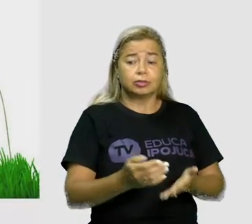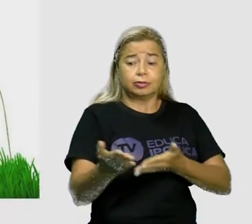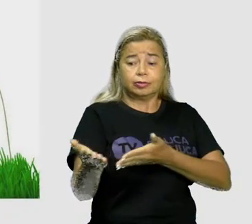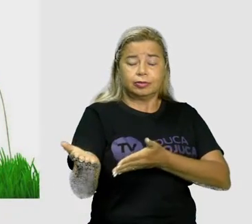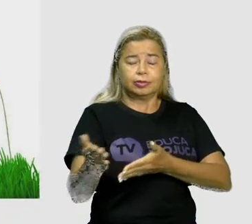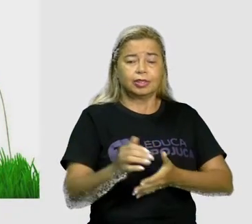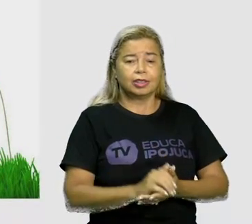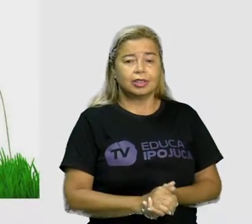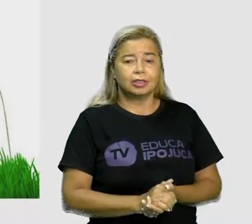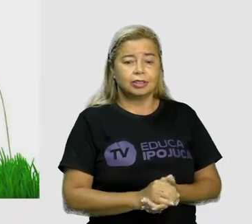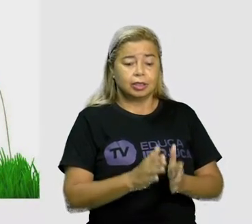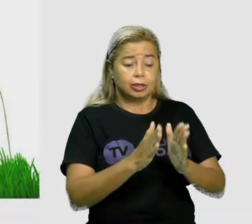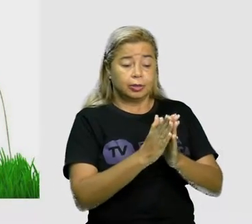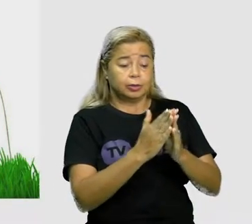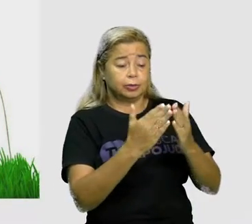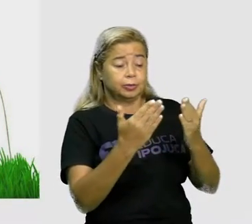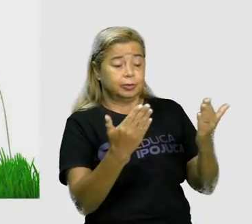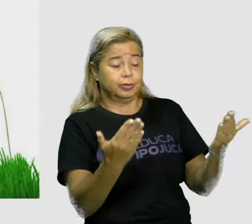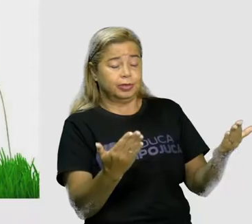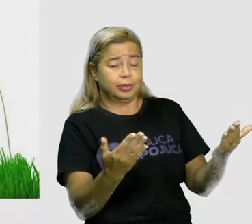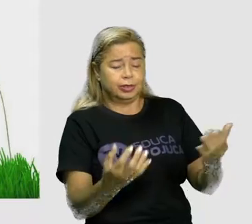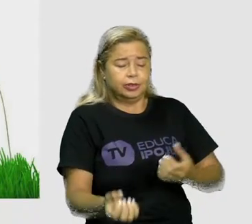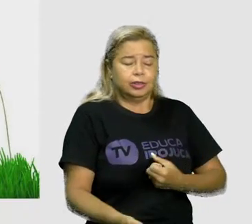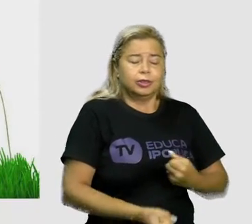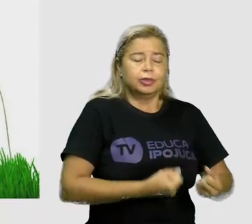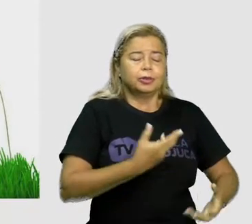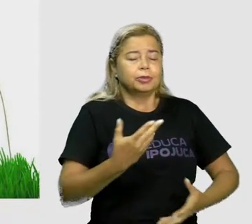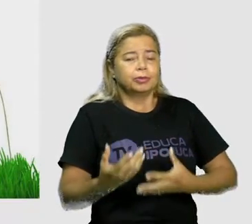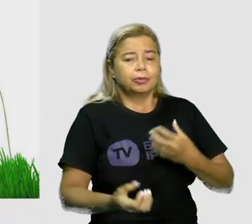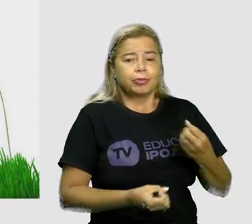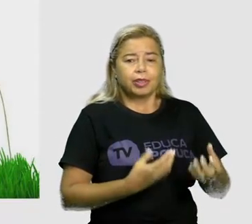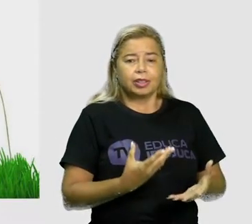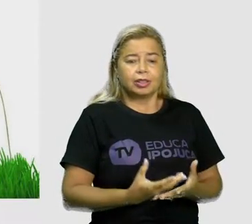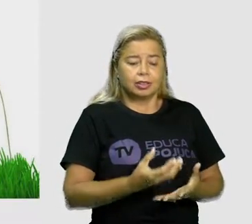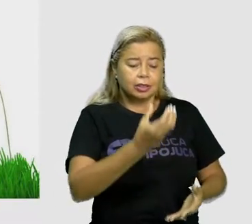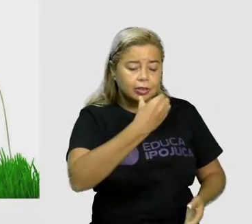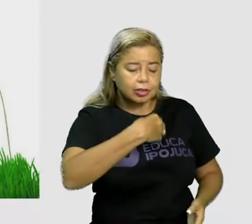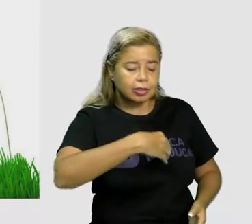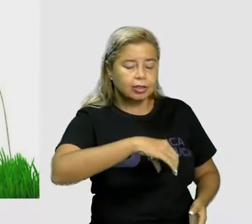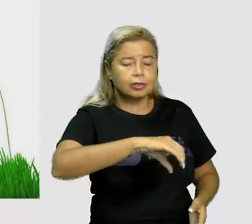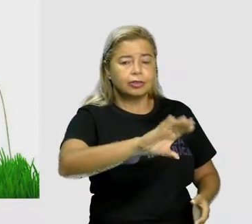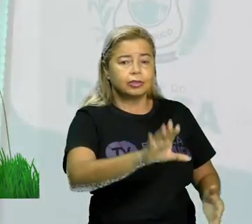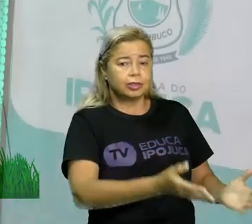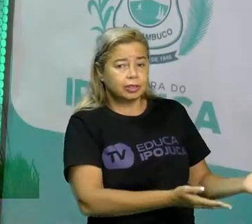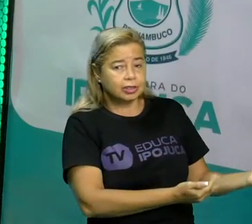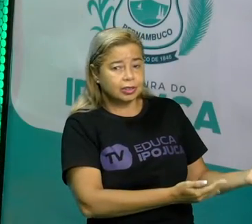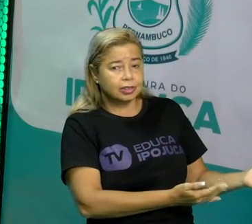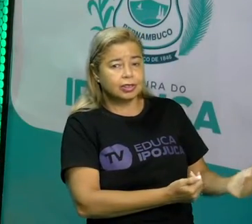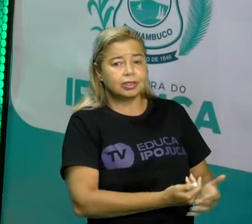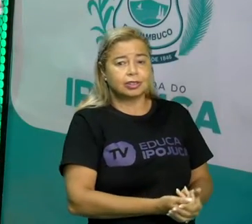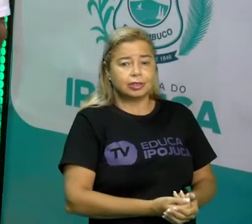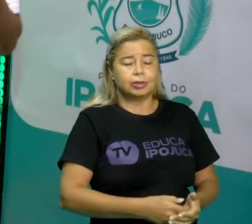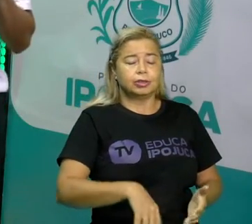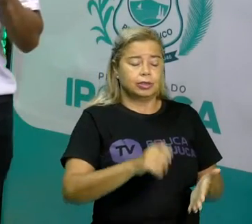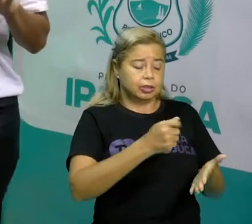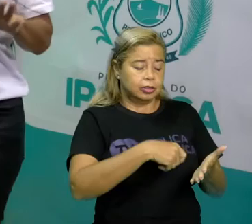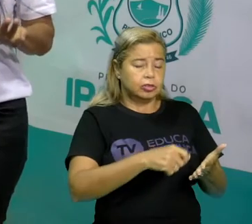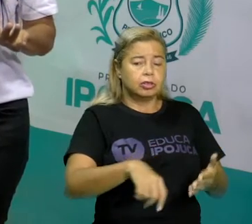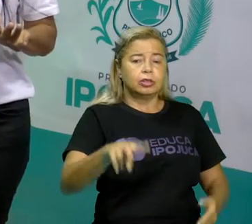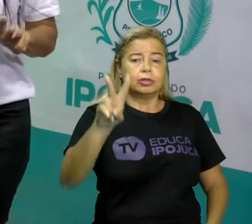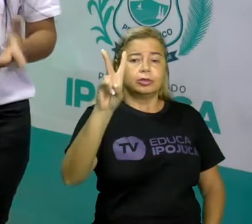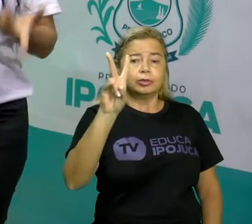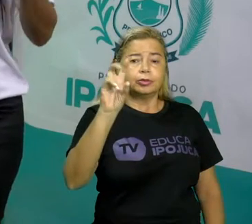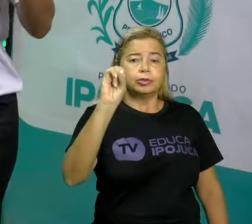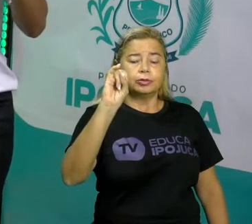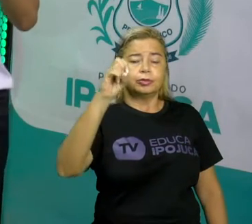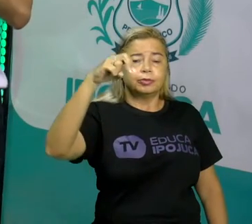da nossa poesia. Poesia O Elefantinho, de Vinícius de Moraes. Já entendemos que o